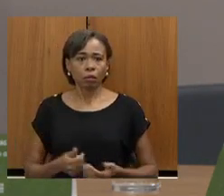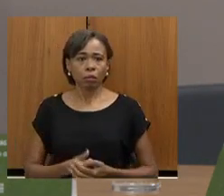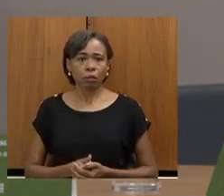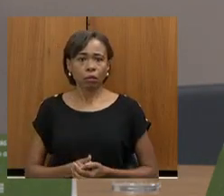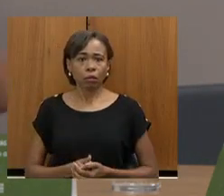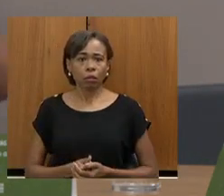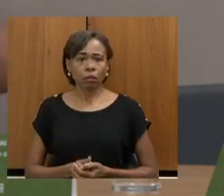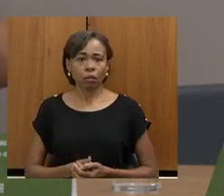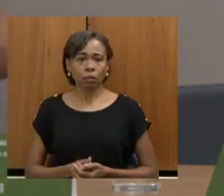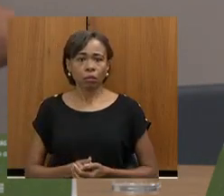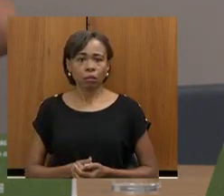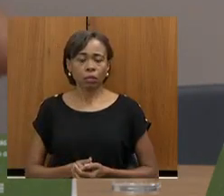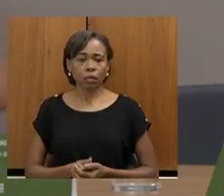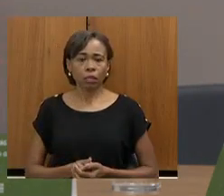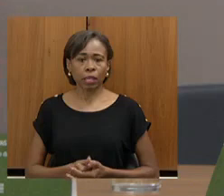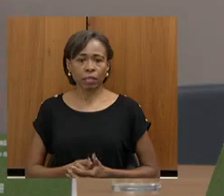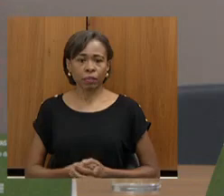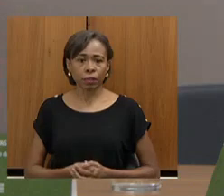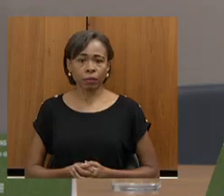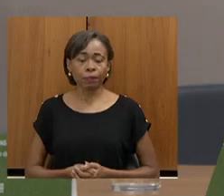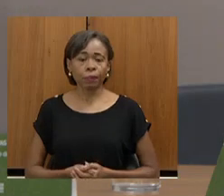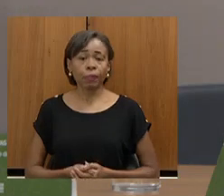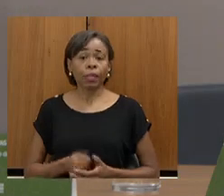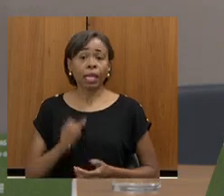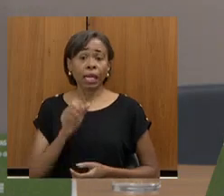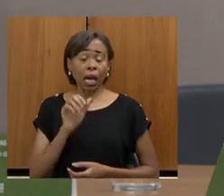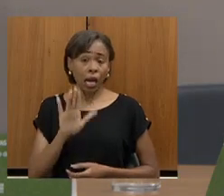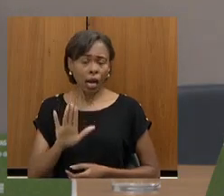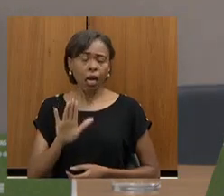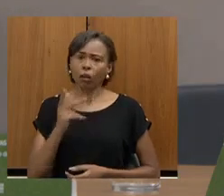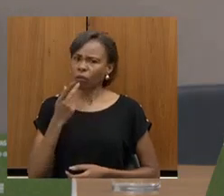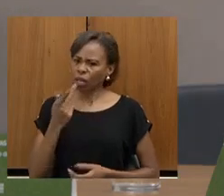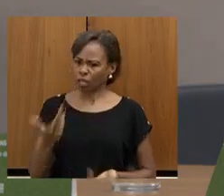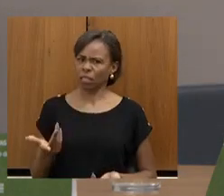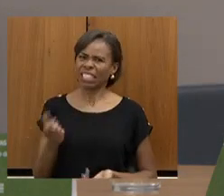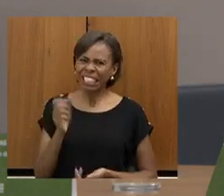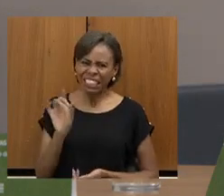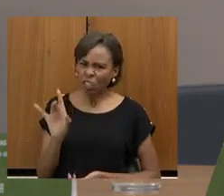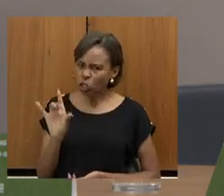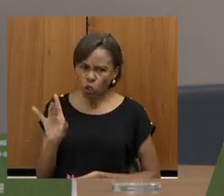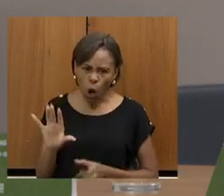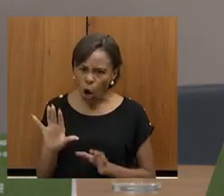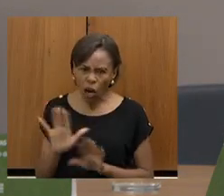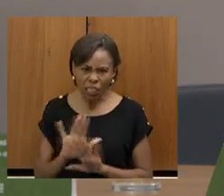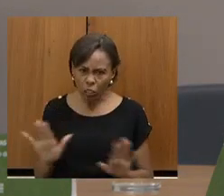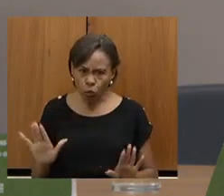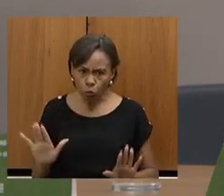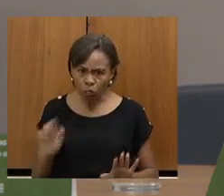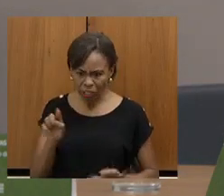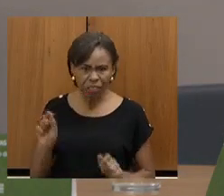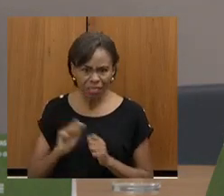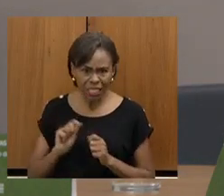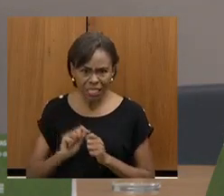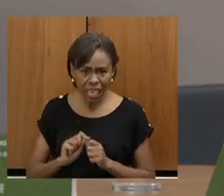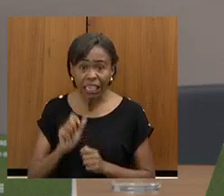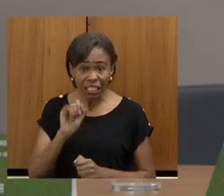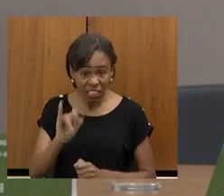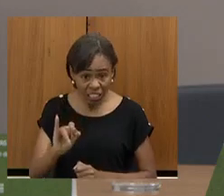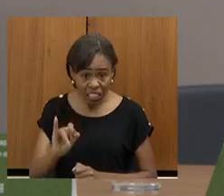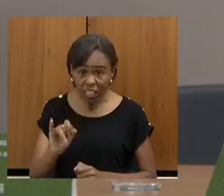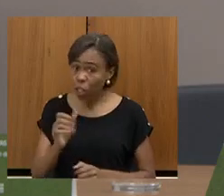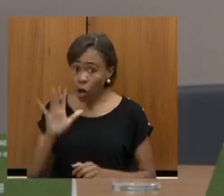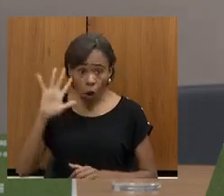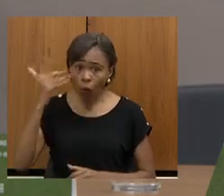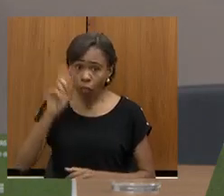E aí, na hora que eu falo se vocês fizerem só isso, eu vou à mídia, eu vou processá-los, eu não